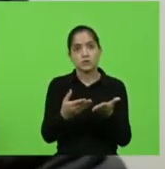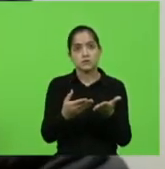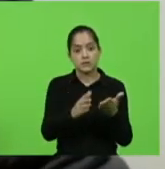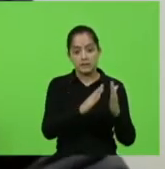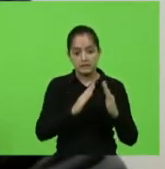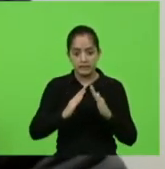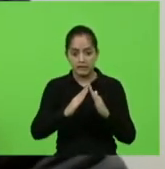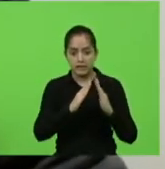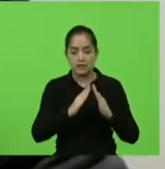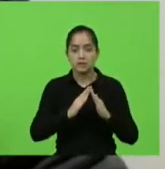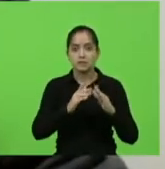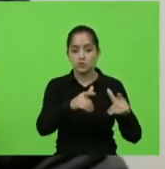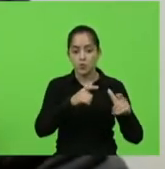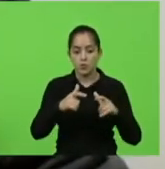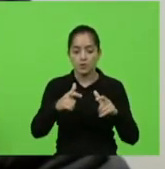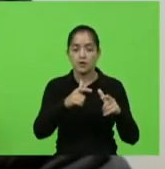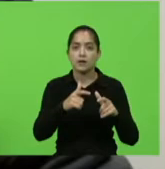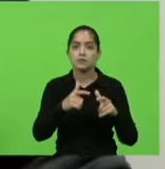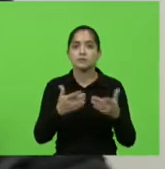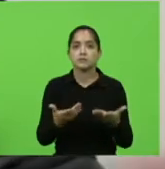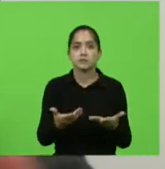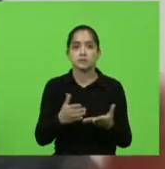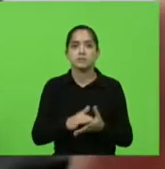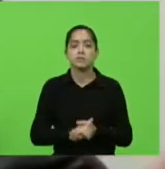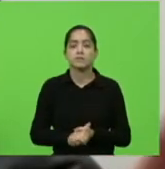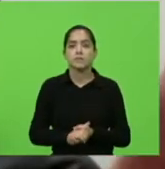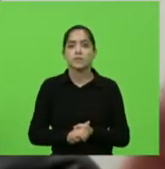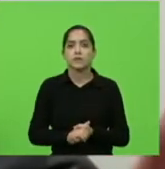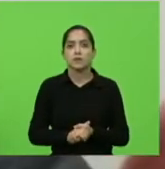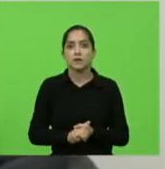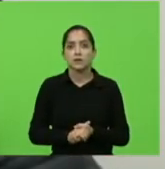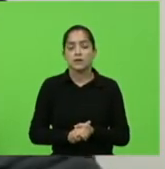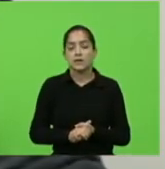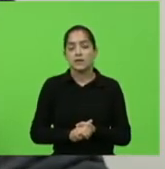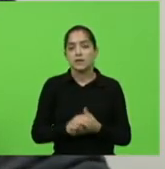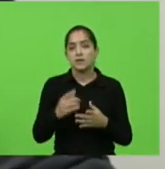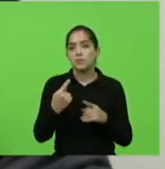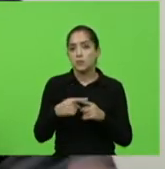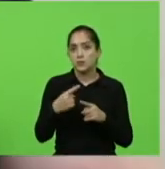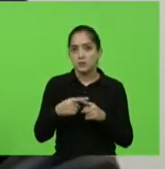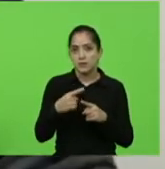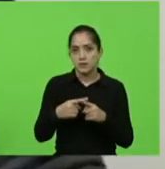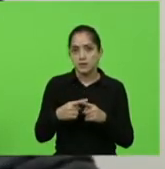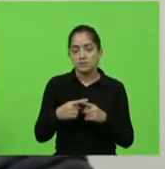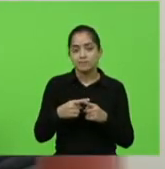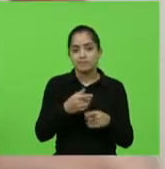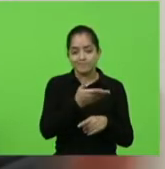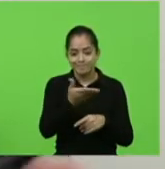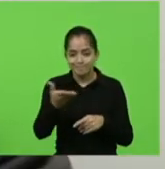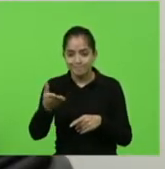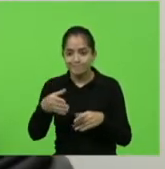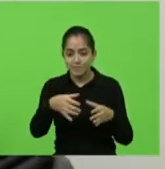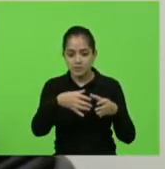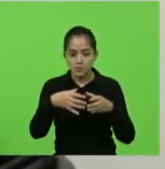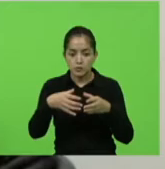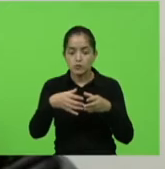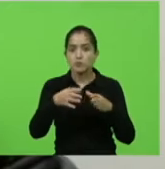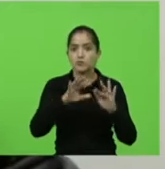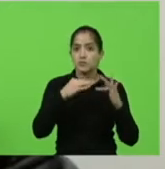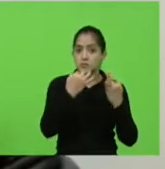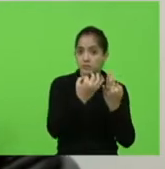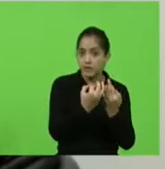em processos judiciais. Exatamente pela questão vulnerável que essas famílias